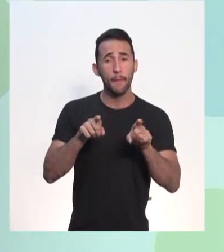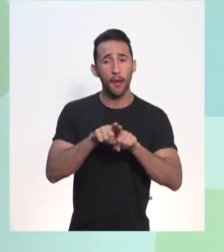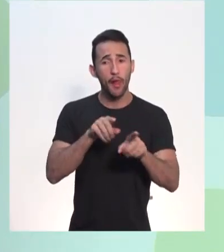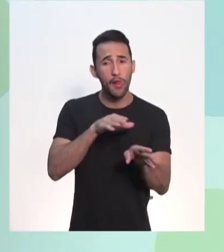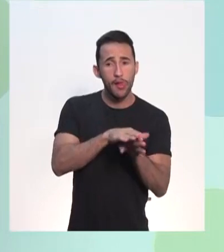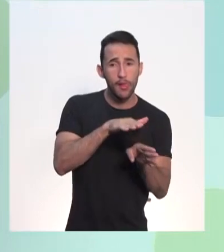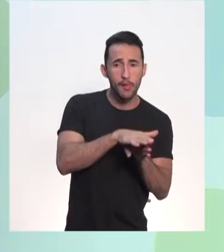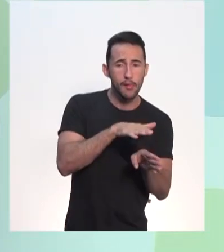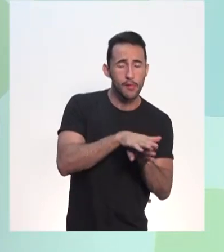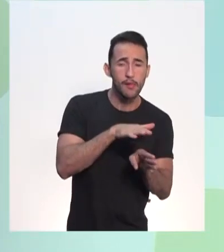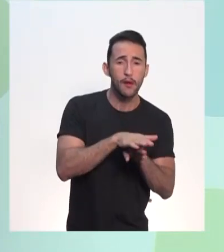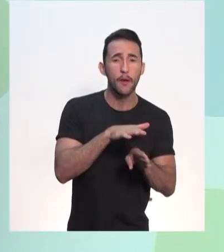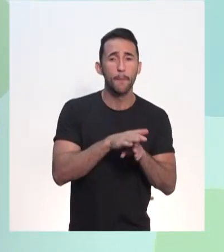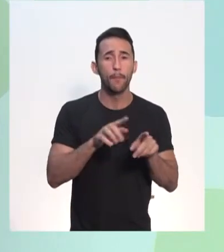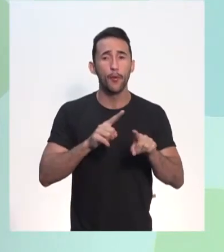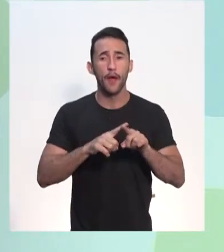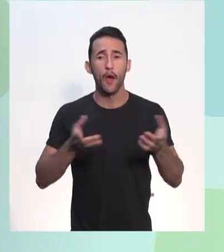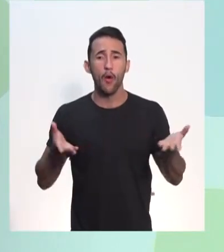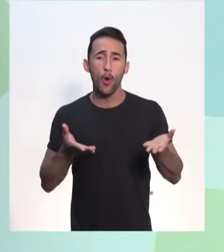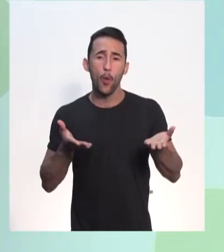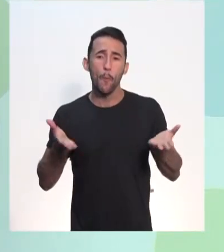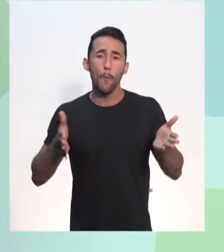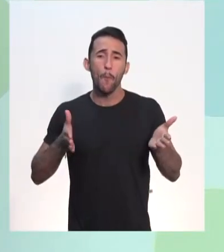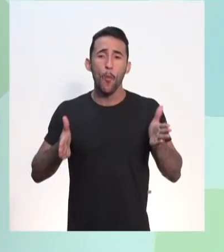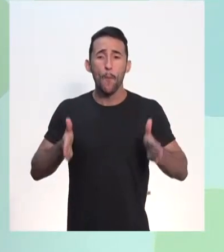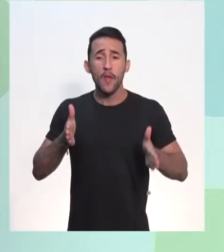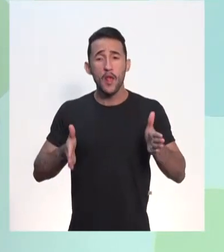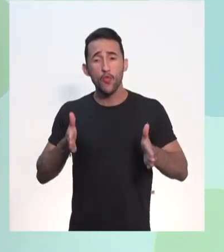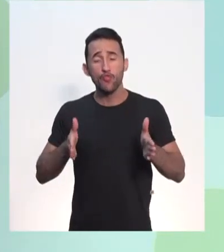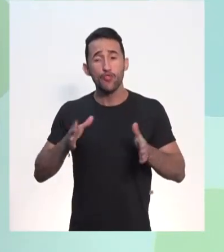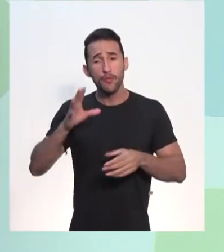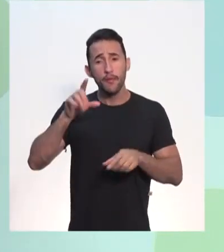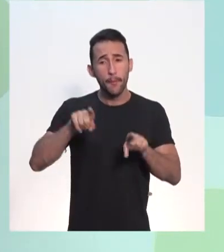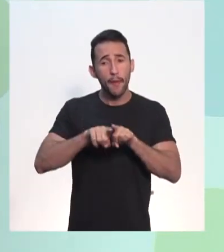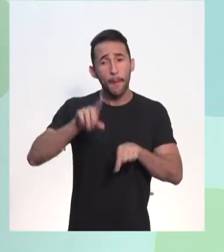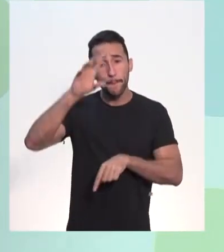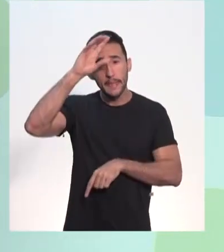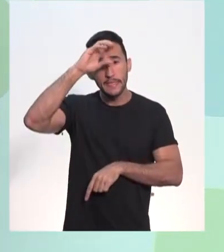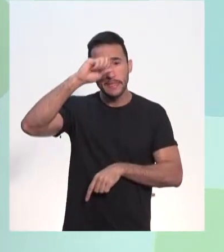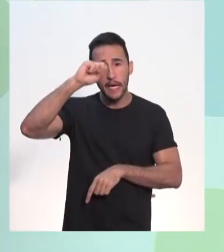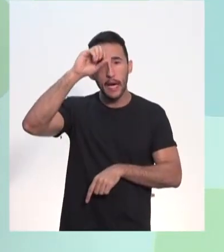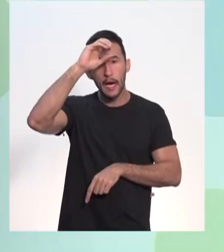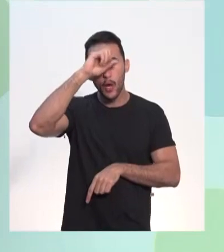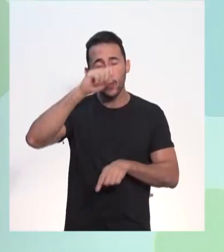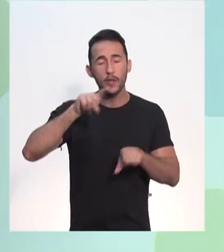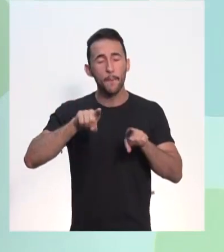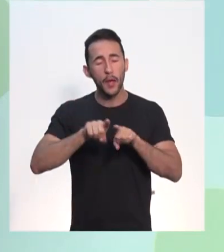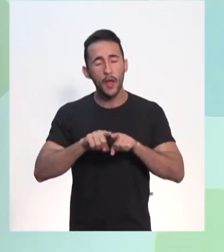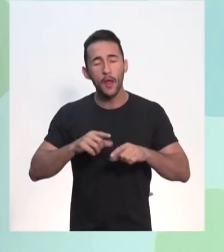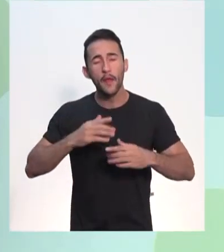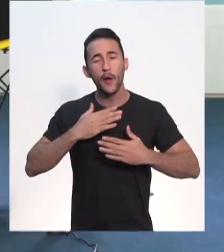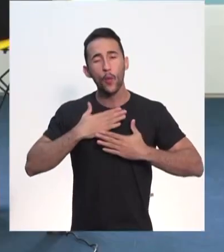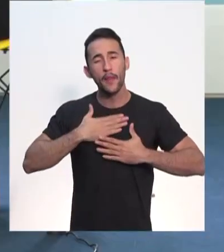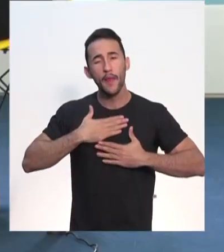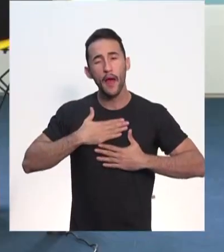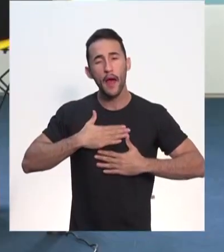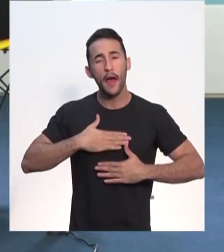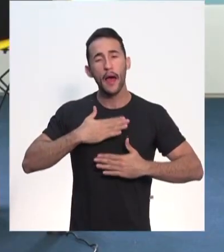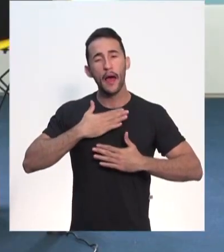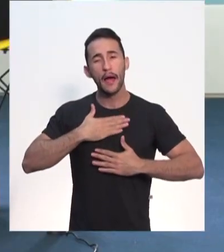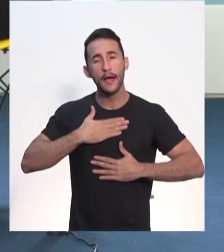momento seja um momento de muito aprendizado, mas um momento também de muita tranquilidade, para que